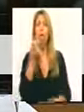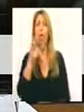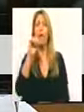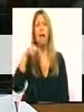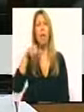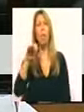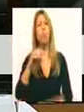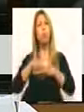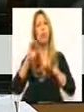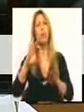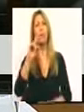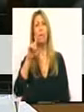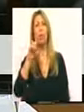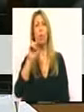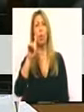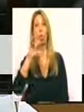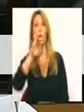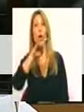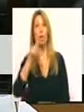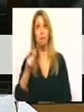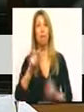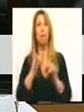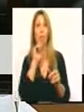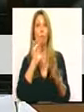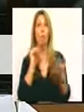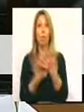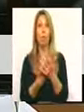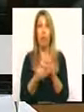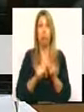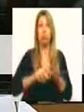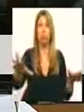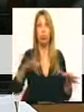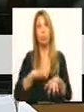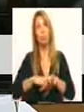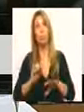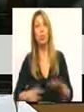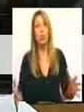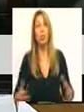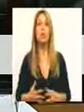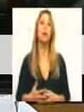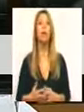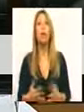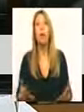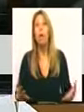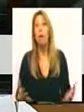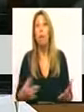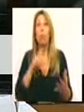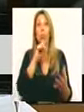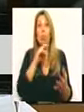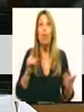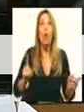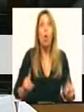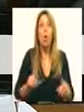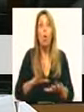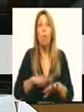que terão sido turbinadas e poderão estar associadas a este incidente, associado ou não a um eventual acidente